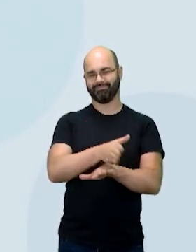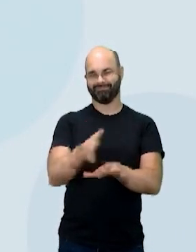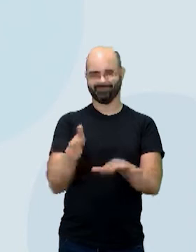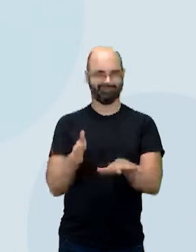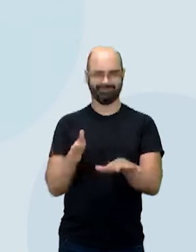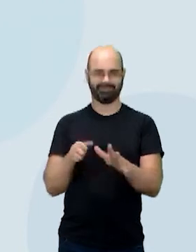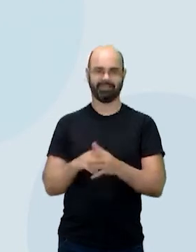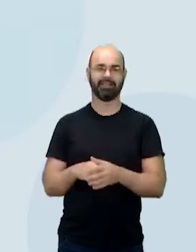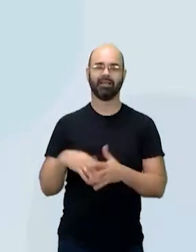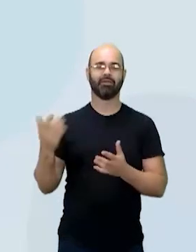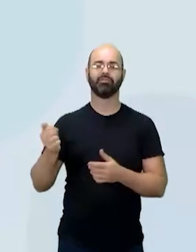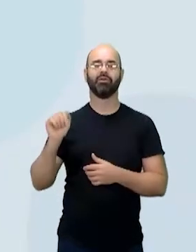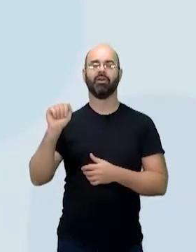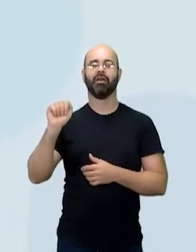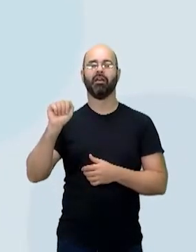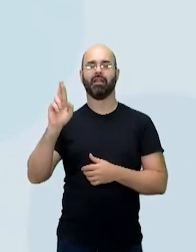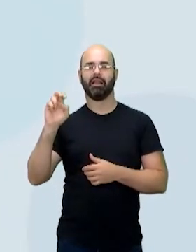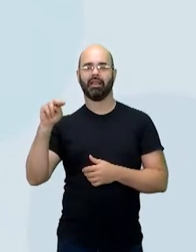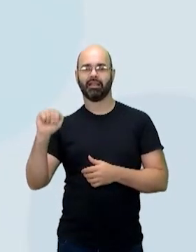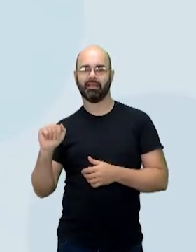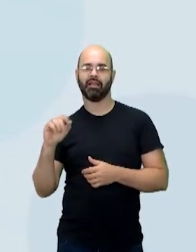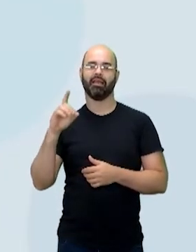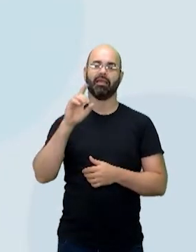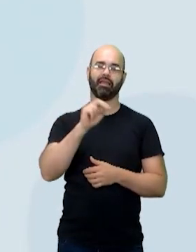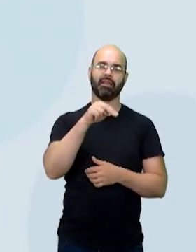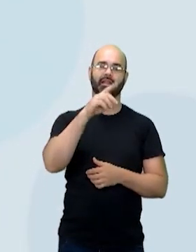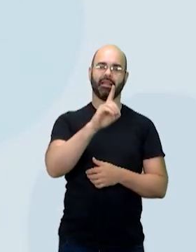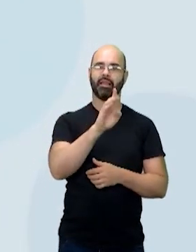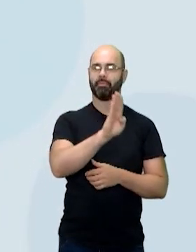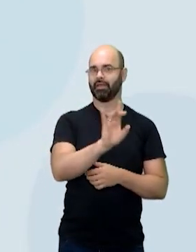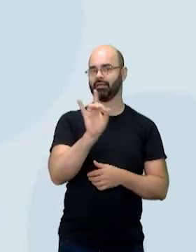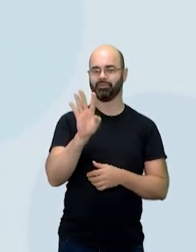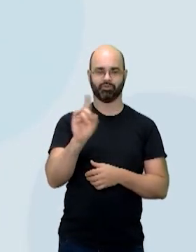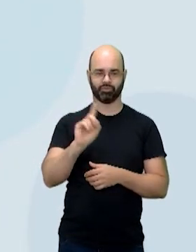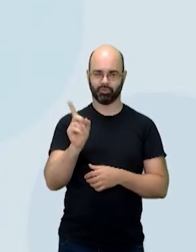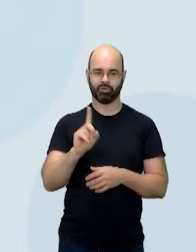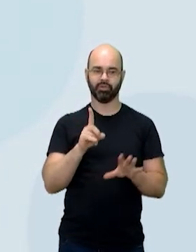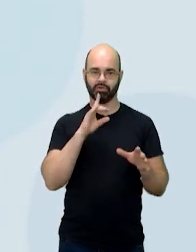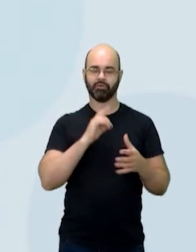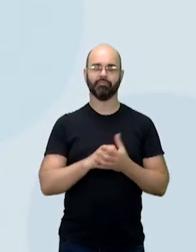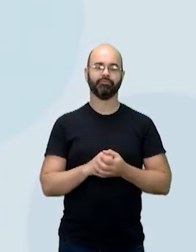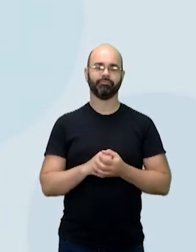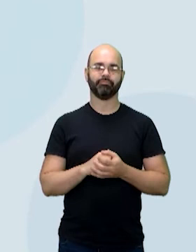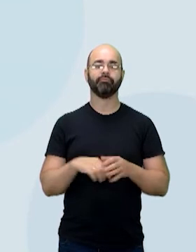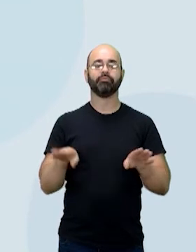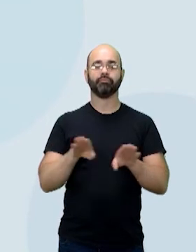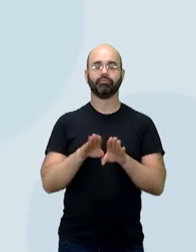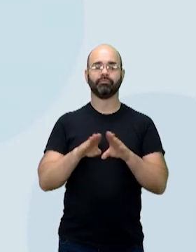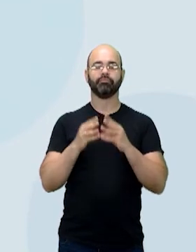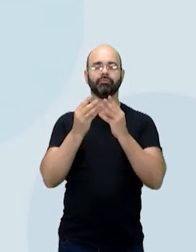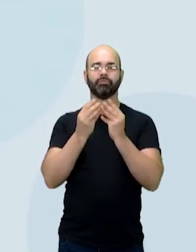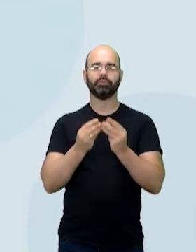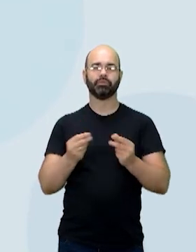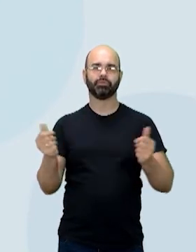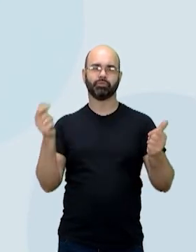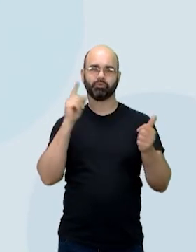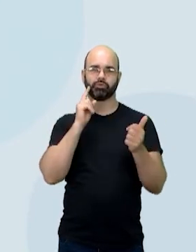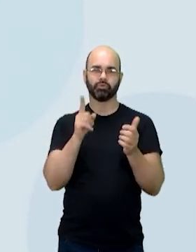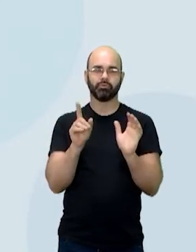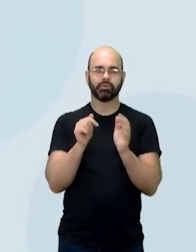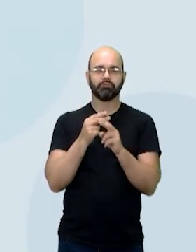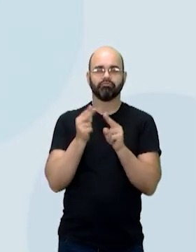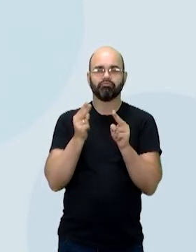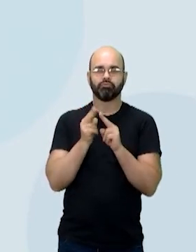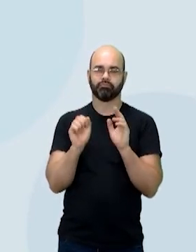e o MDB. A censura começa, então, a ser extinta, até que em 88, com a Constituição,